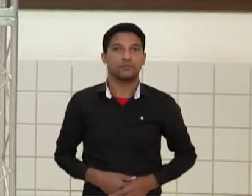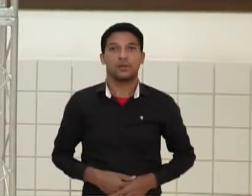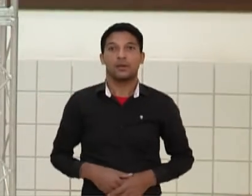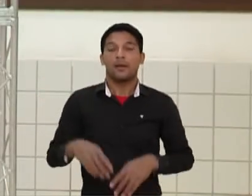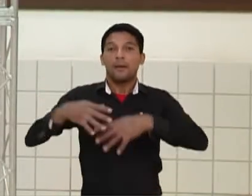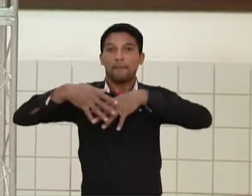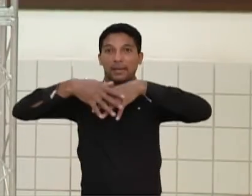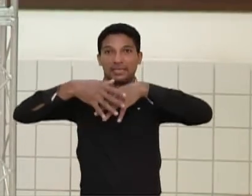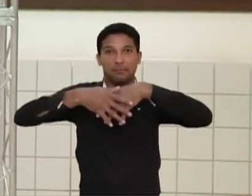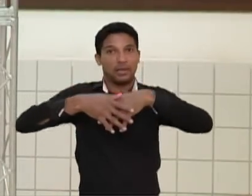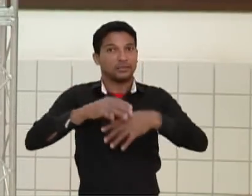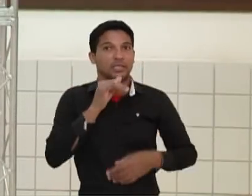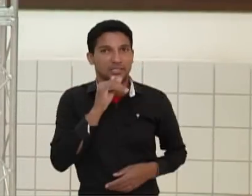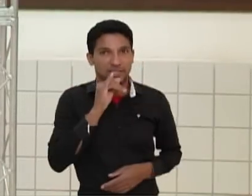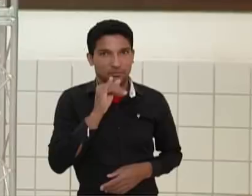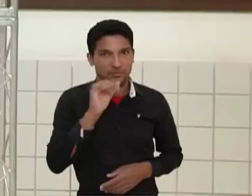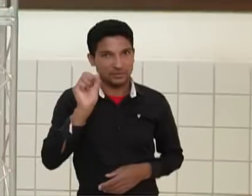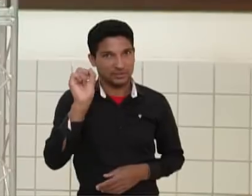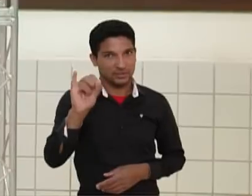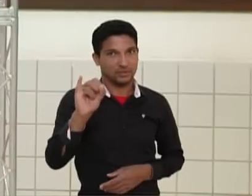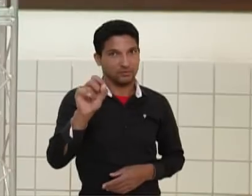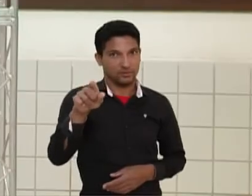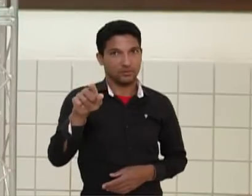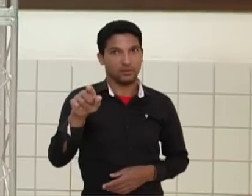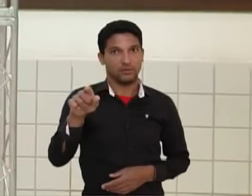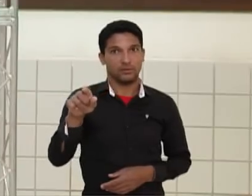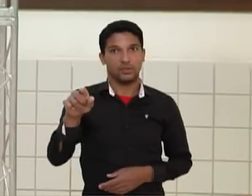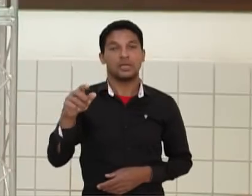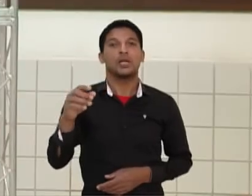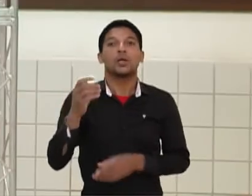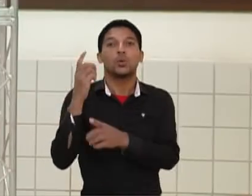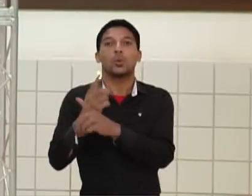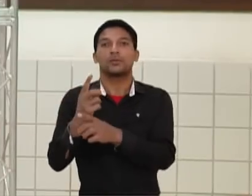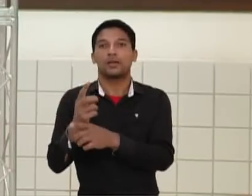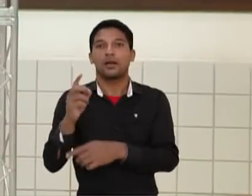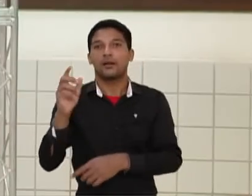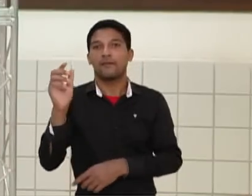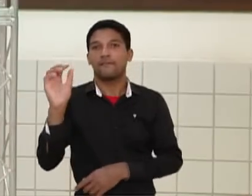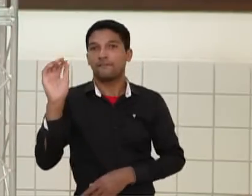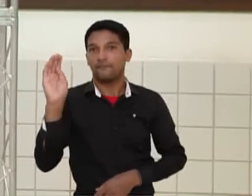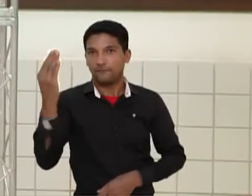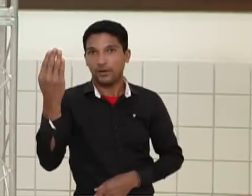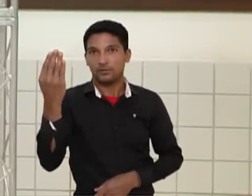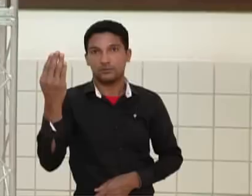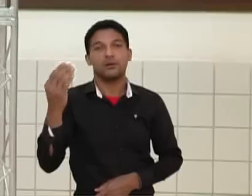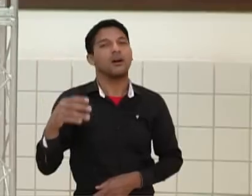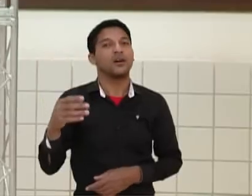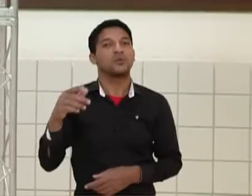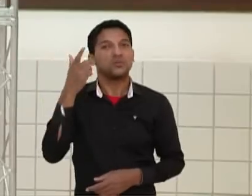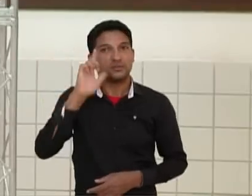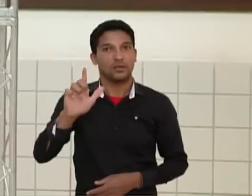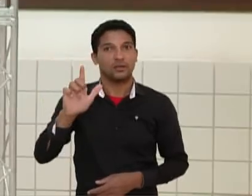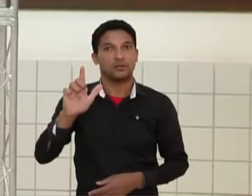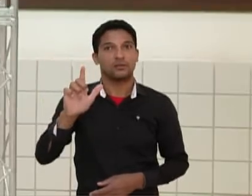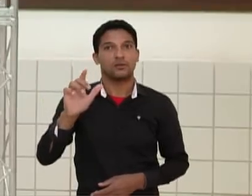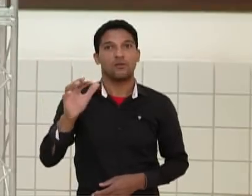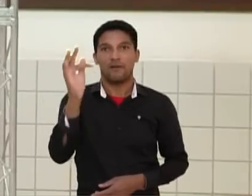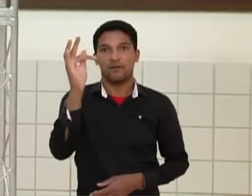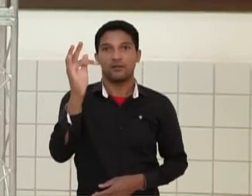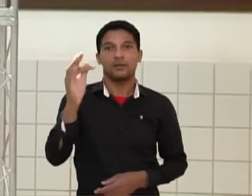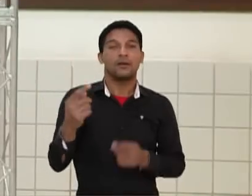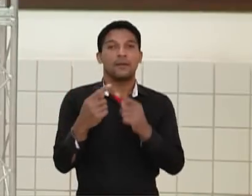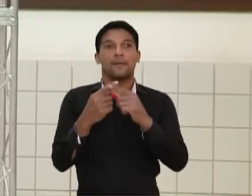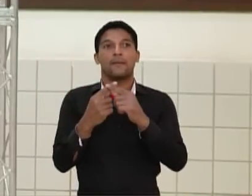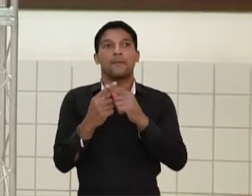coisa é falsa, é bem fácil. É só você achar um contra-exemplo. Então, eu te mostrei uma figura, uma só, em que a minha afirmativa não